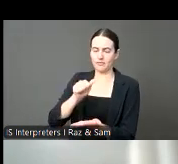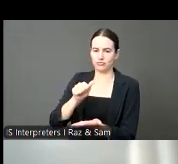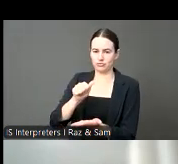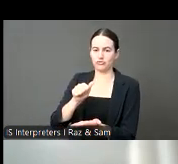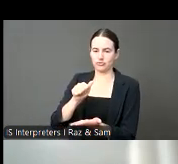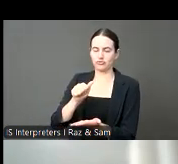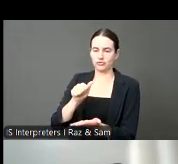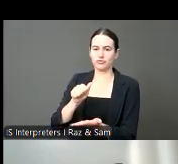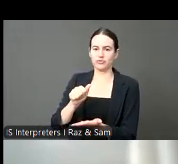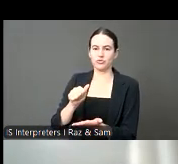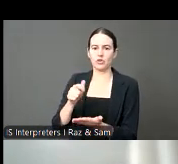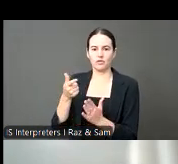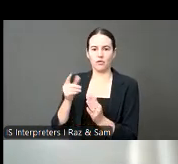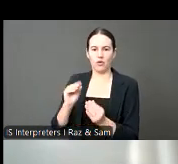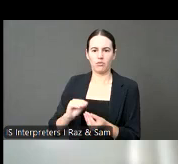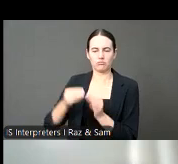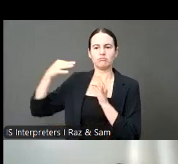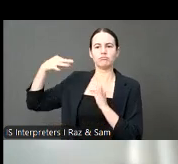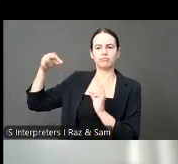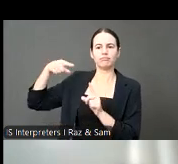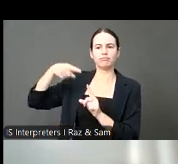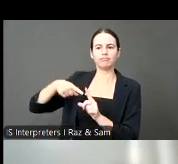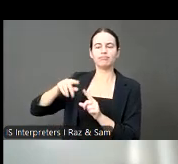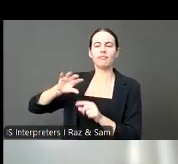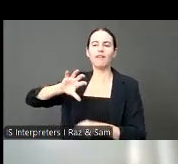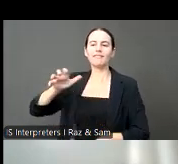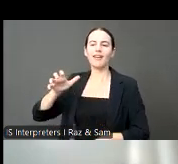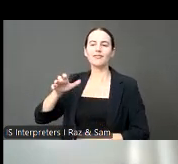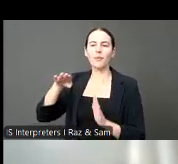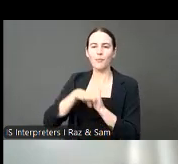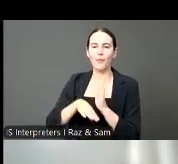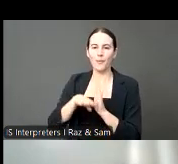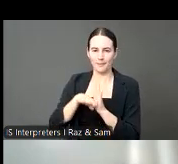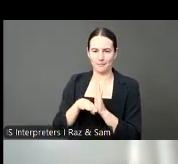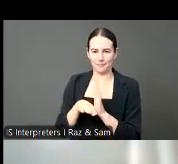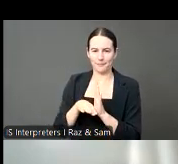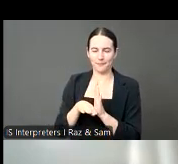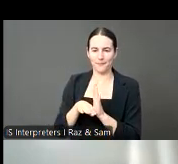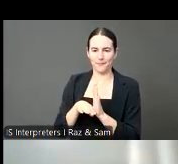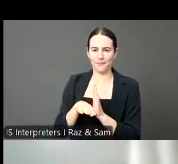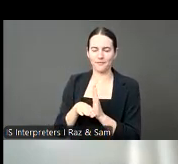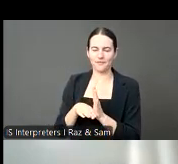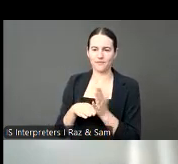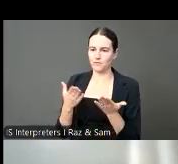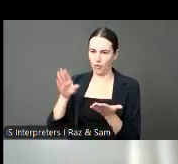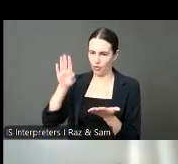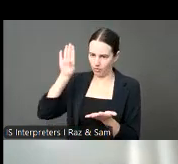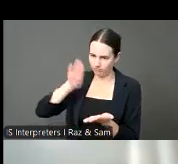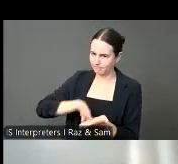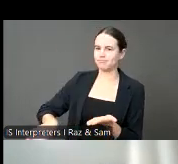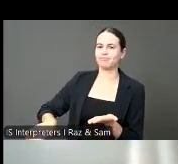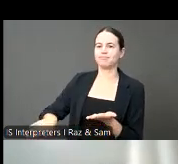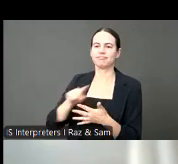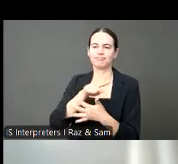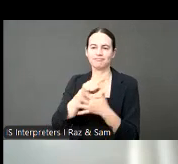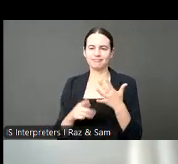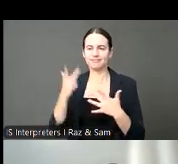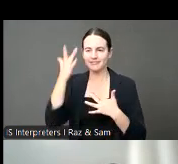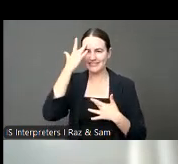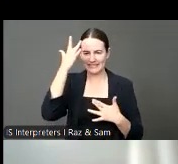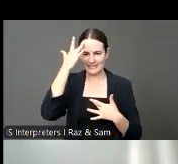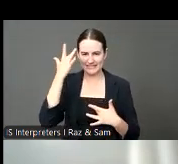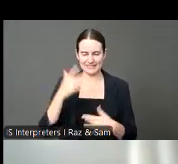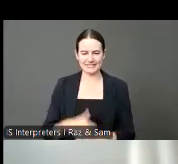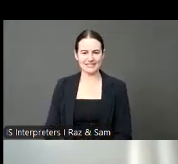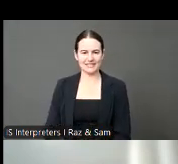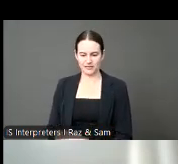saúde e que contribuirá para muitas dessas doenças aí que necessitam dessa abordagem para o enfrentamento. E cito